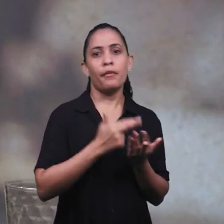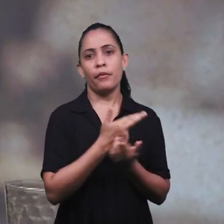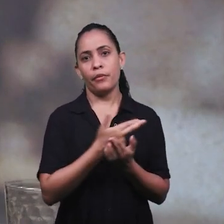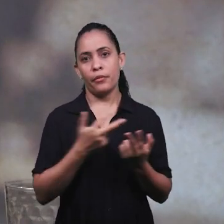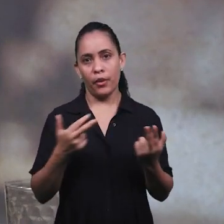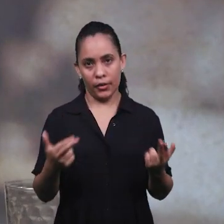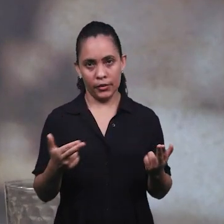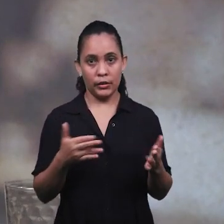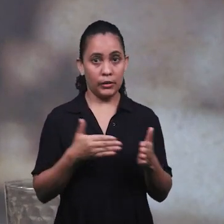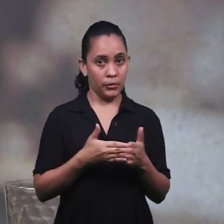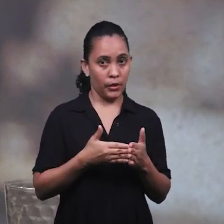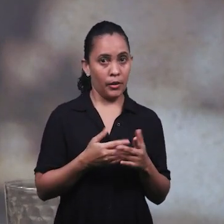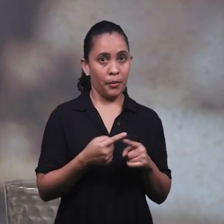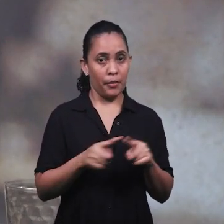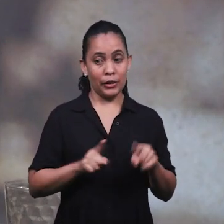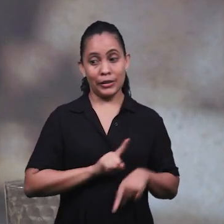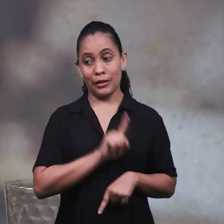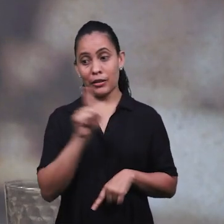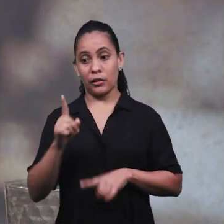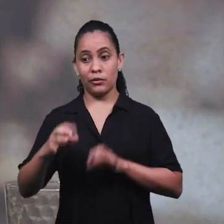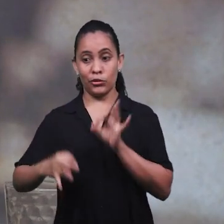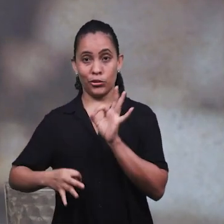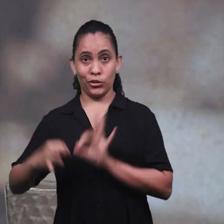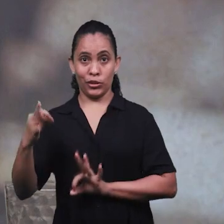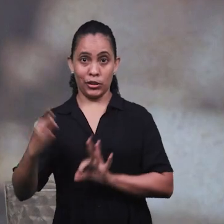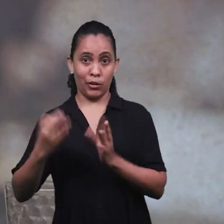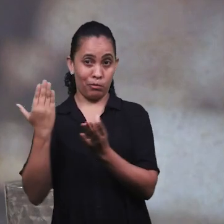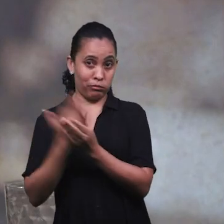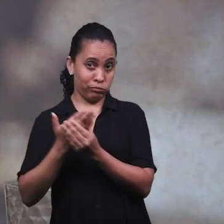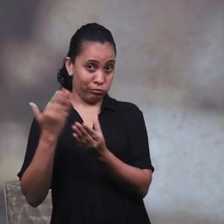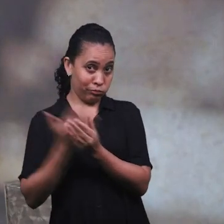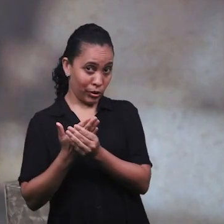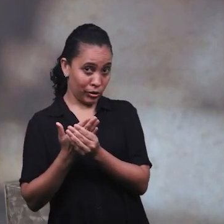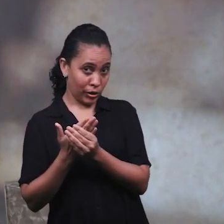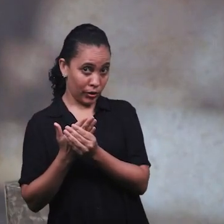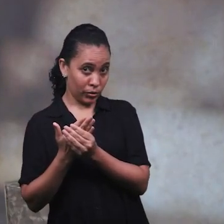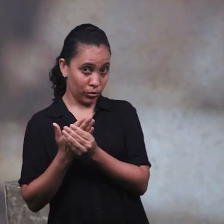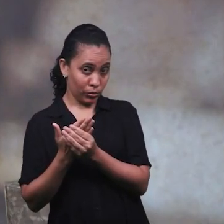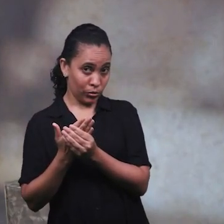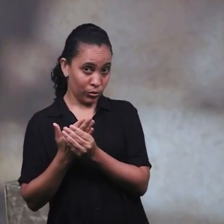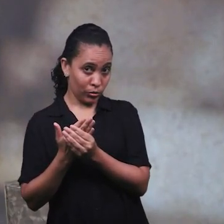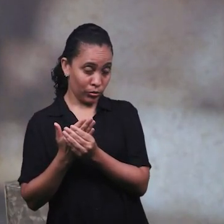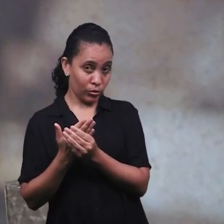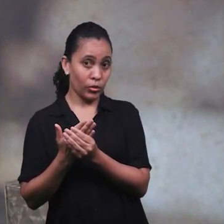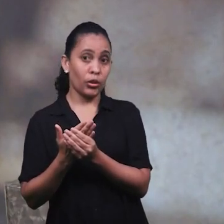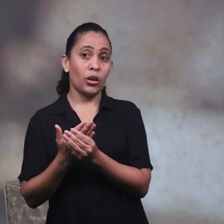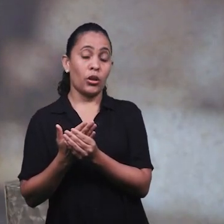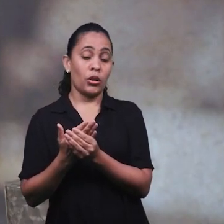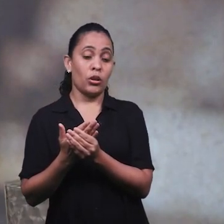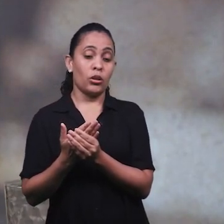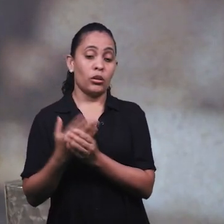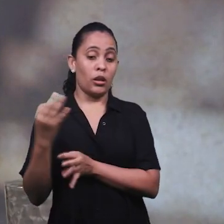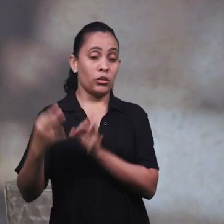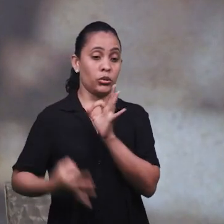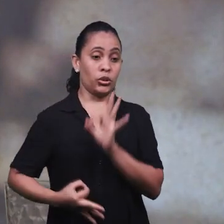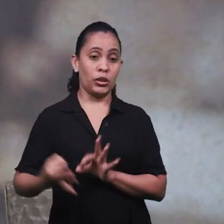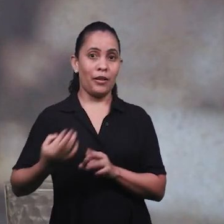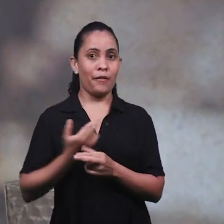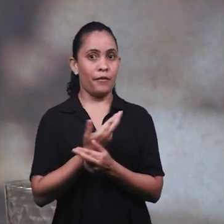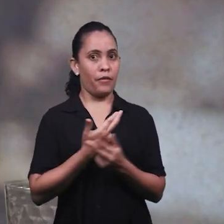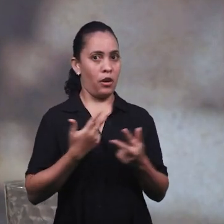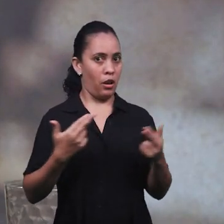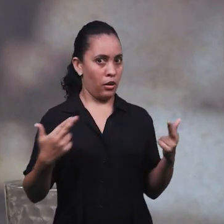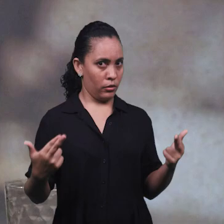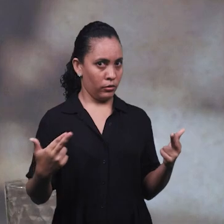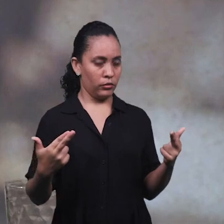cobrança limitadas. Mas na justiça, quando o Poder Judiciário entra em cena, você tem novas formas